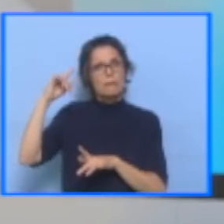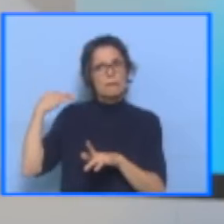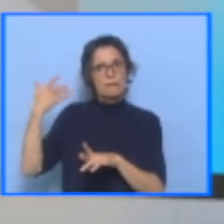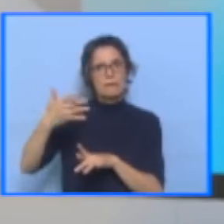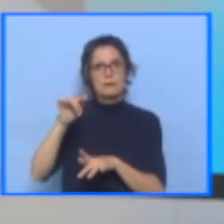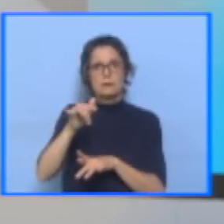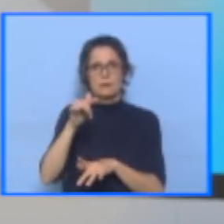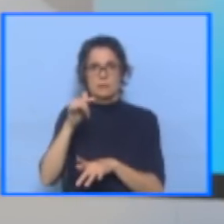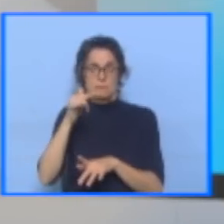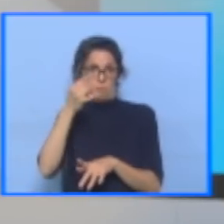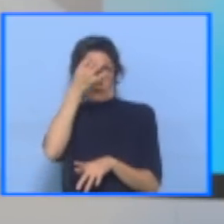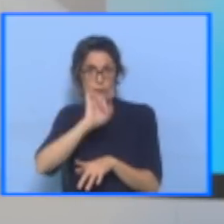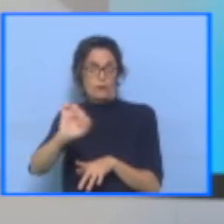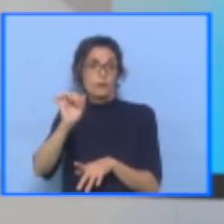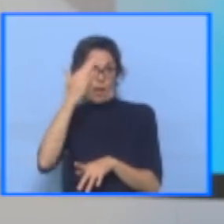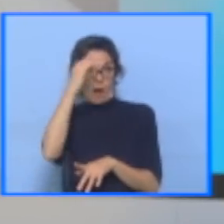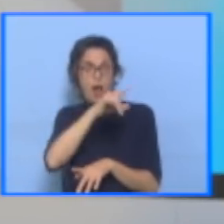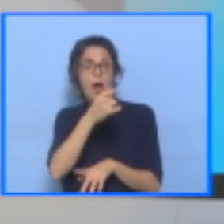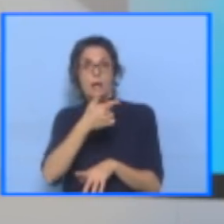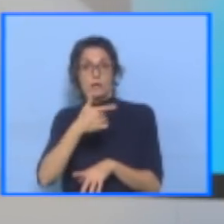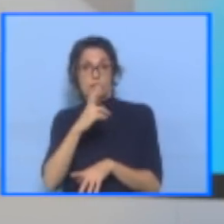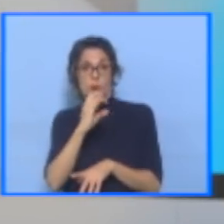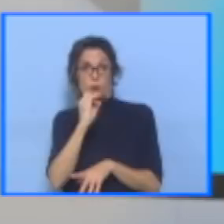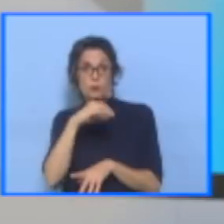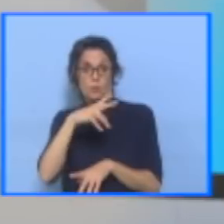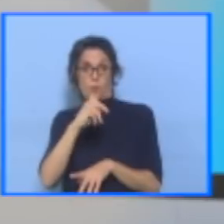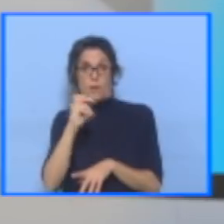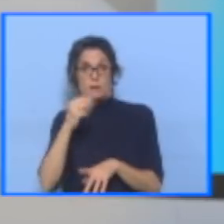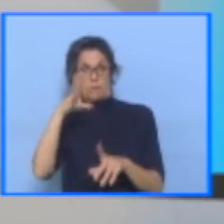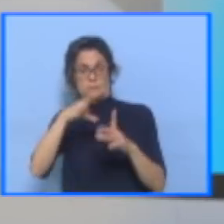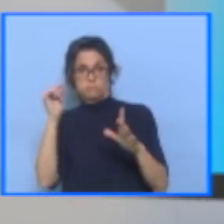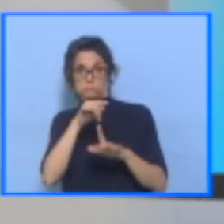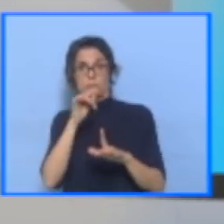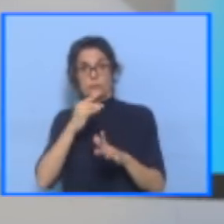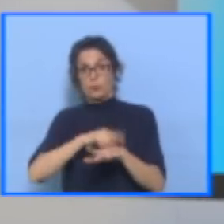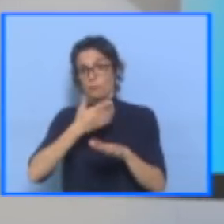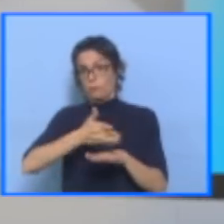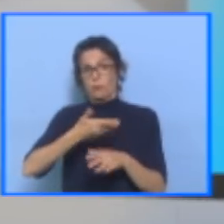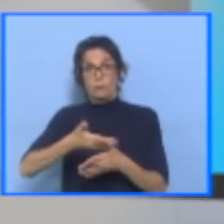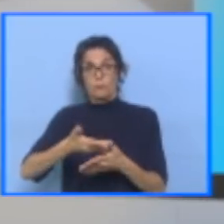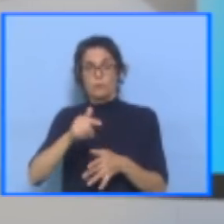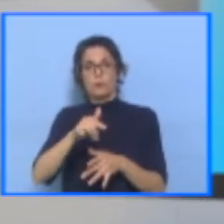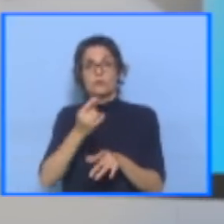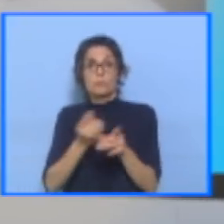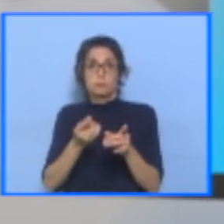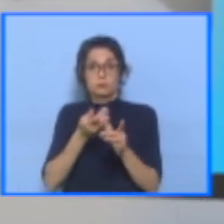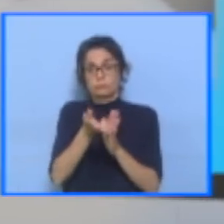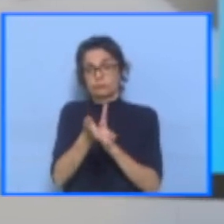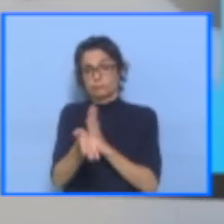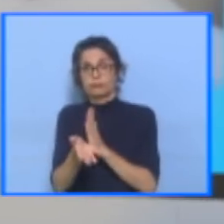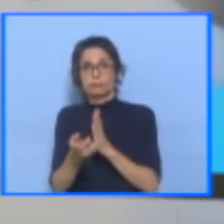que consideram Tomás Moro e a obra uma referência para os nossos tempos, por todos estes motivos da obra não